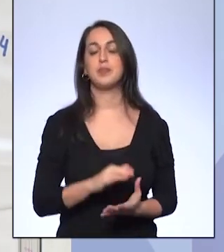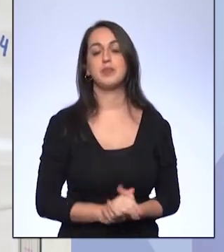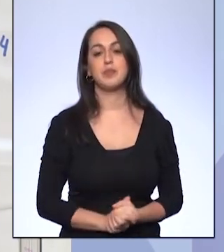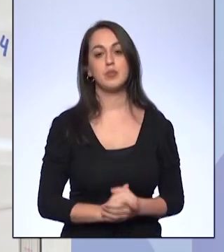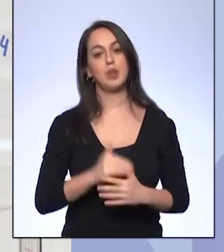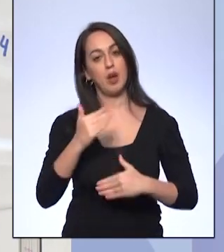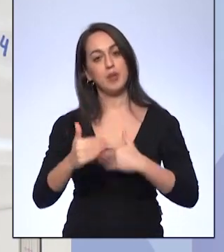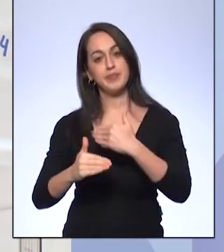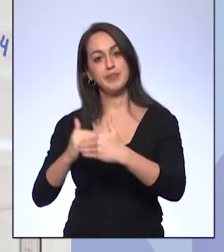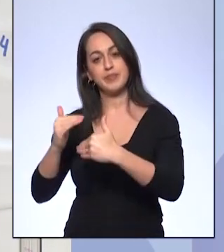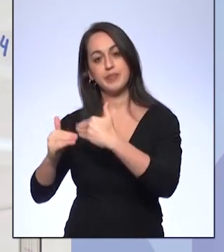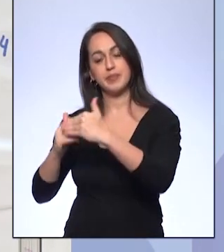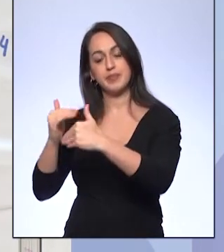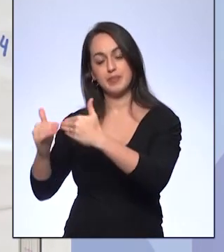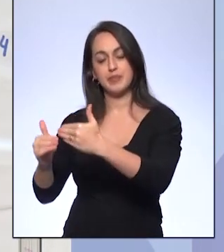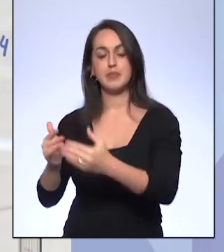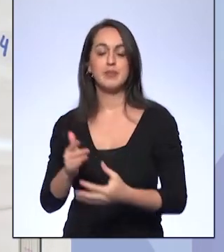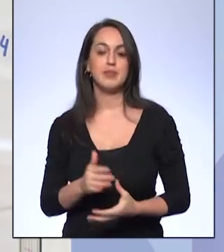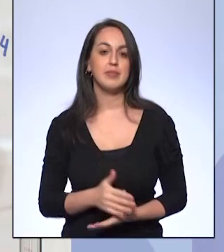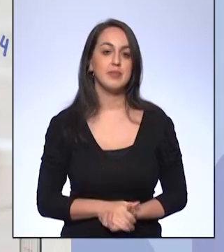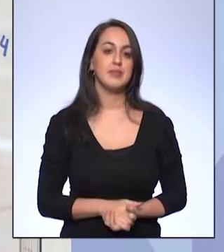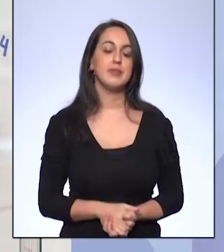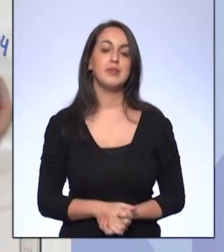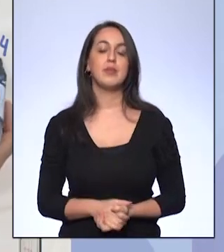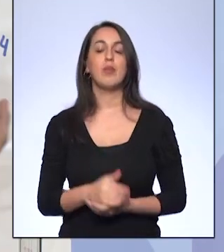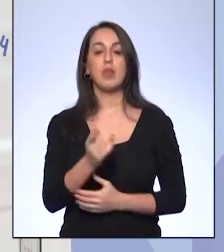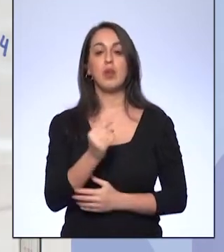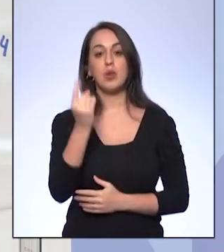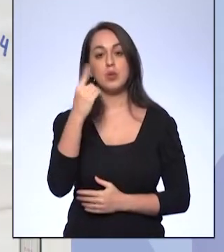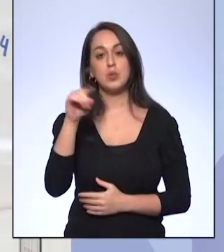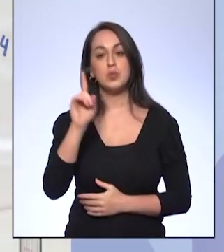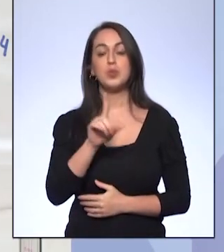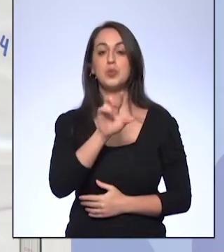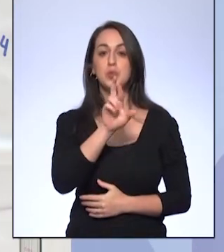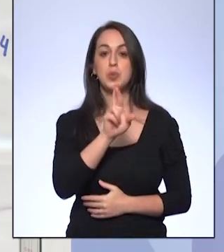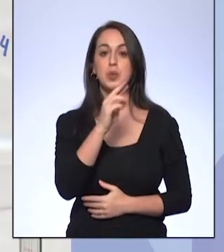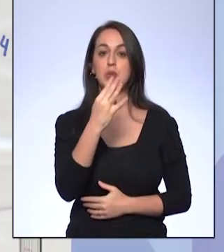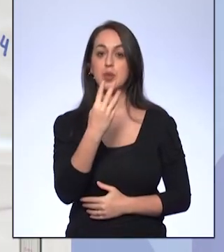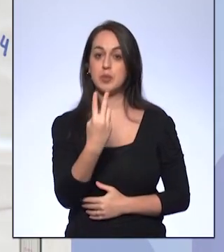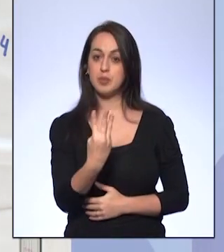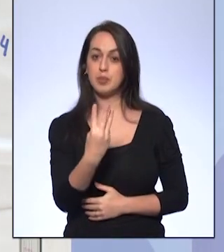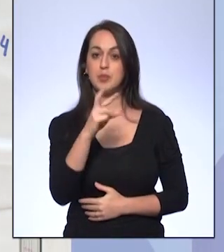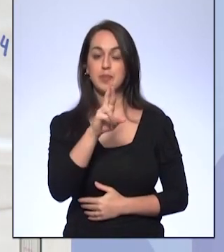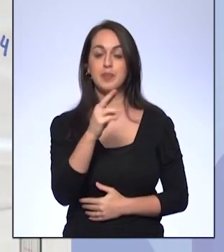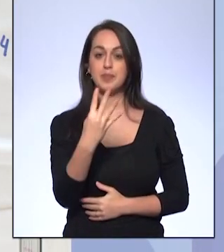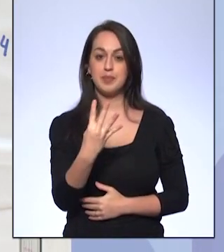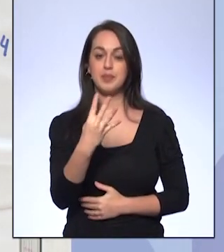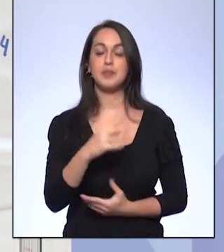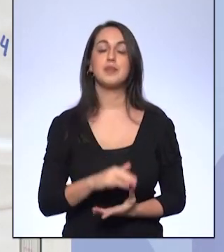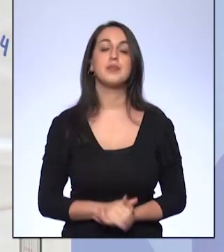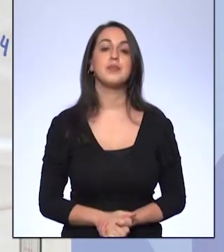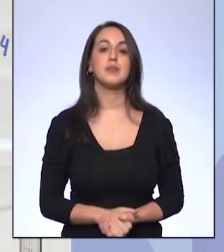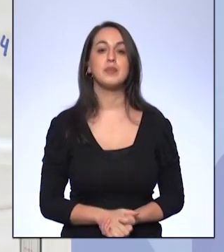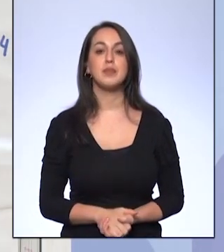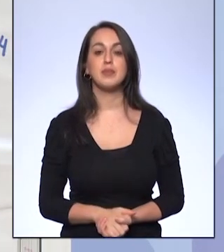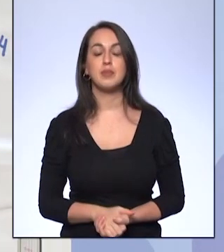R3, R2 com R4. E no último, R3 com R4. Muito bem. Gente,